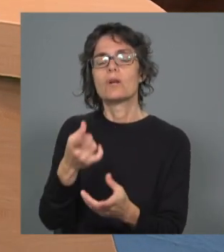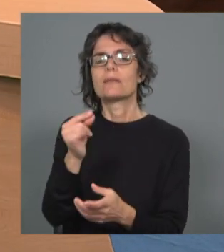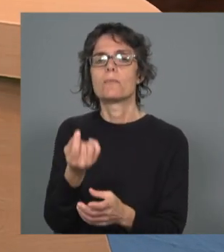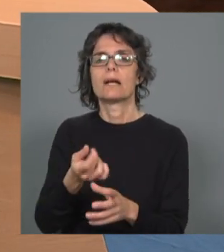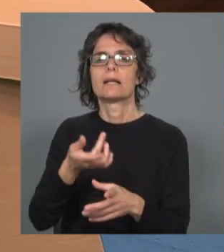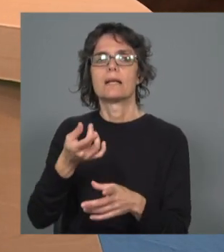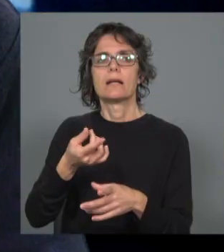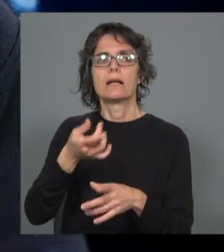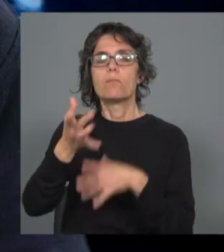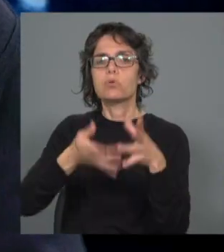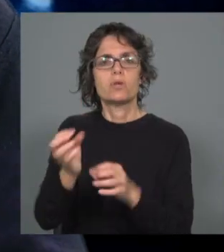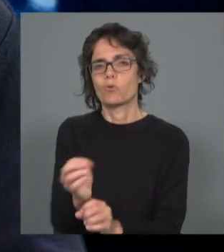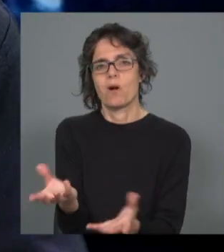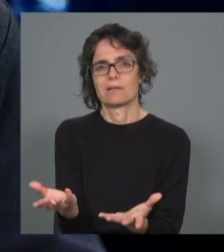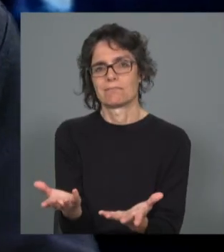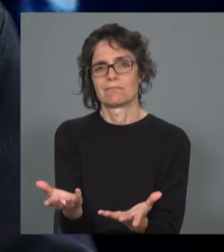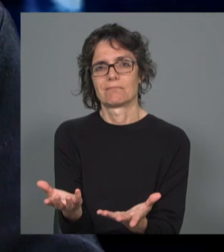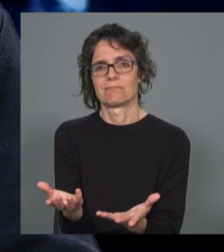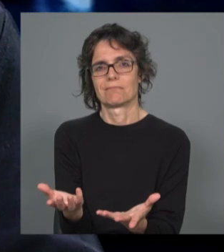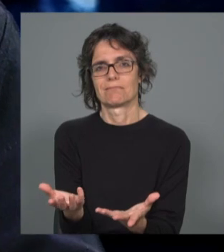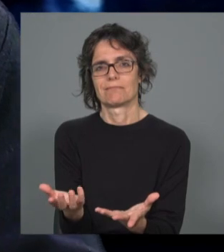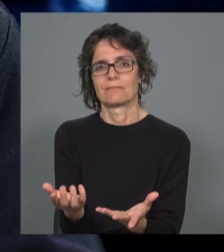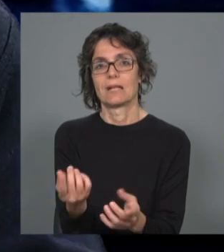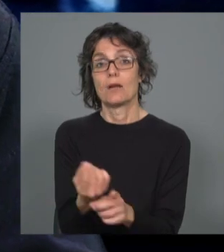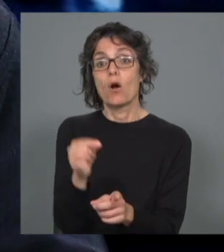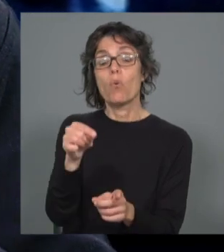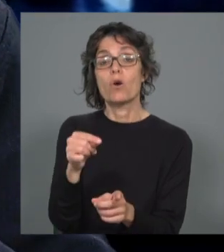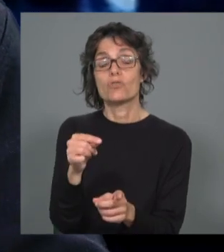rendimento. E hoje se vive muito